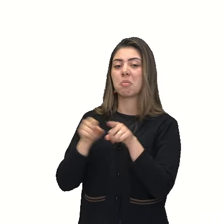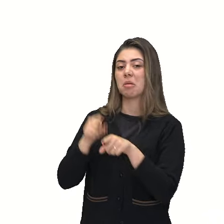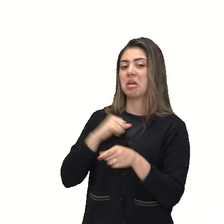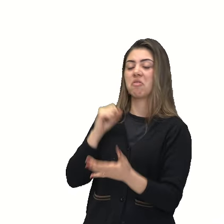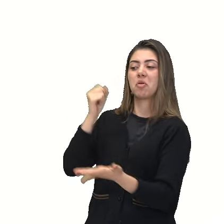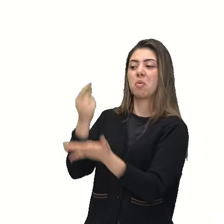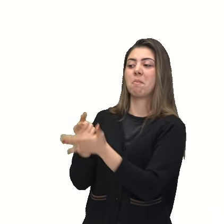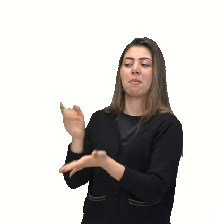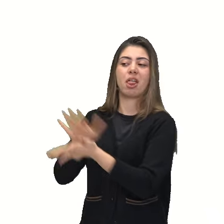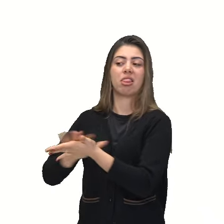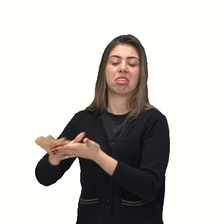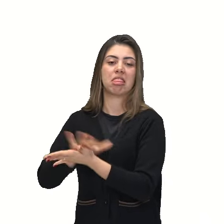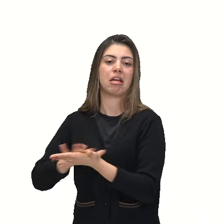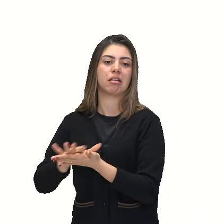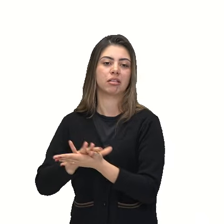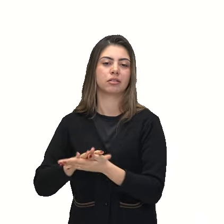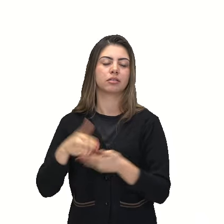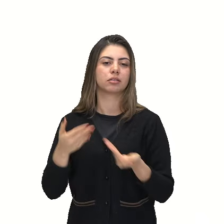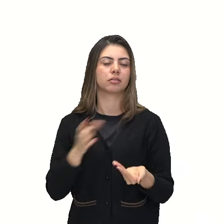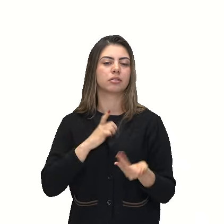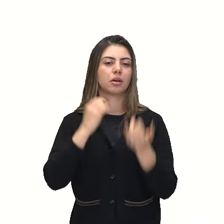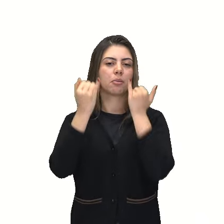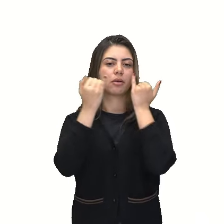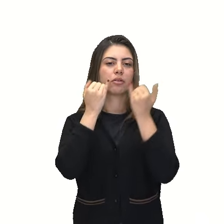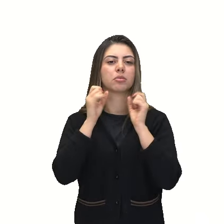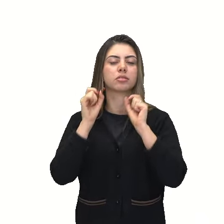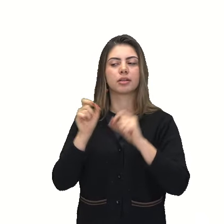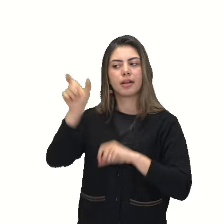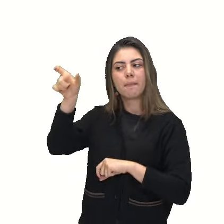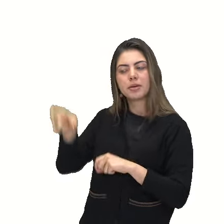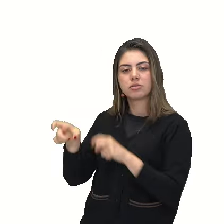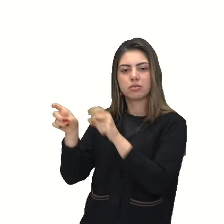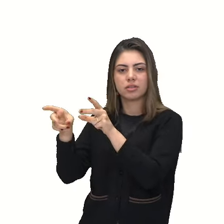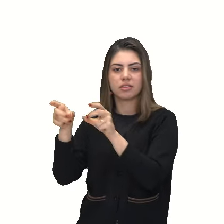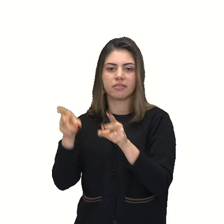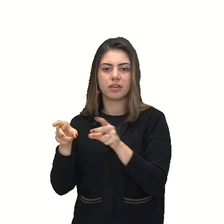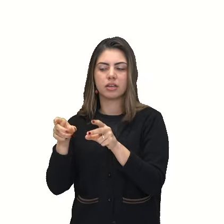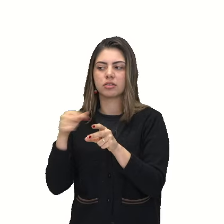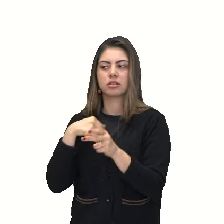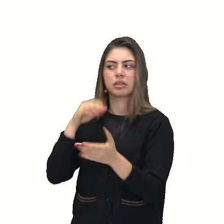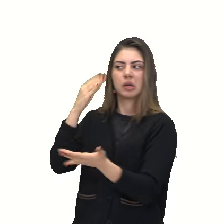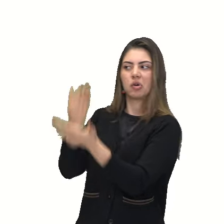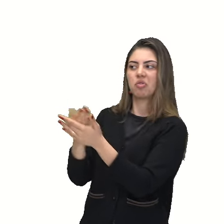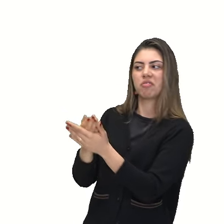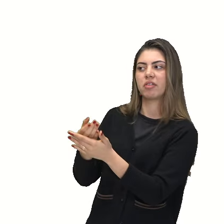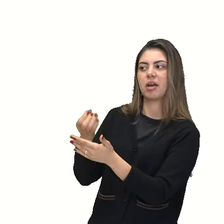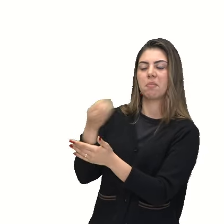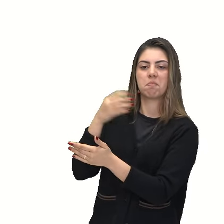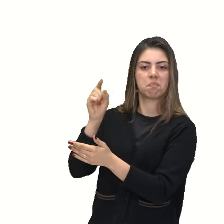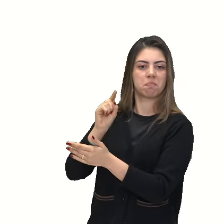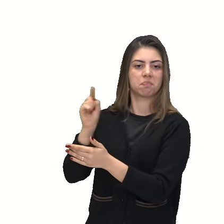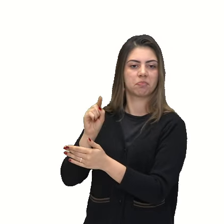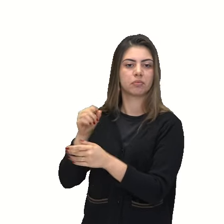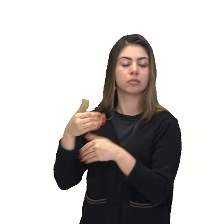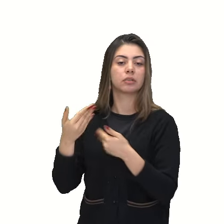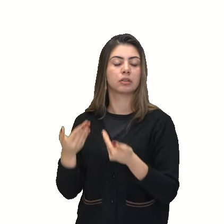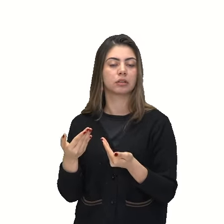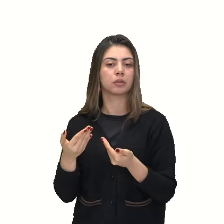Então, nós temos aqui a primeira informação, o vendedor não é confiável. Então, se ele não é confiável,